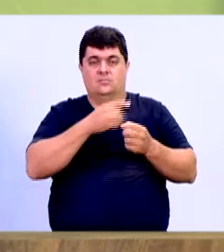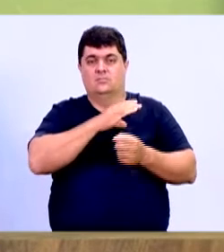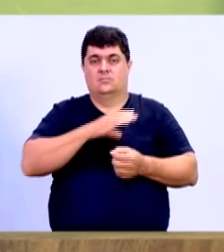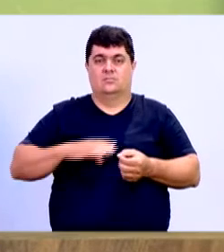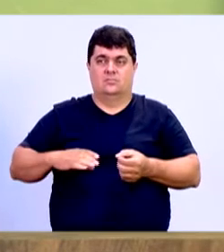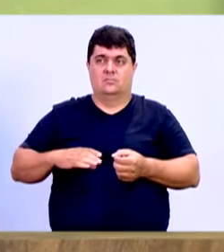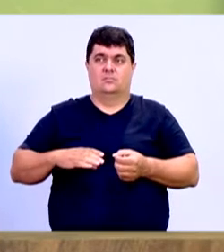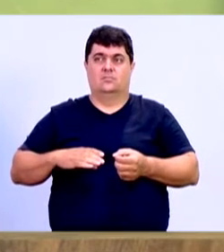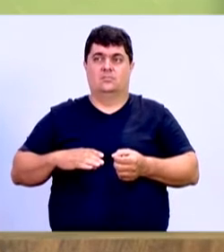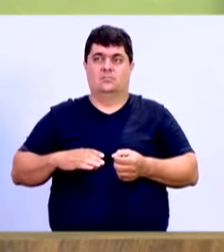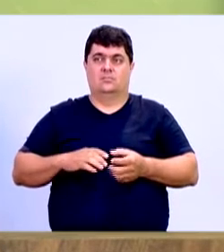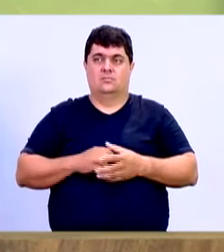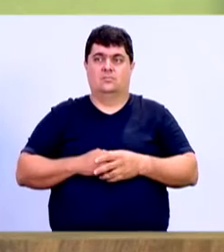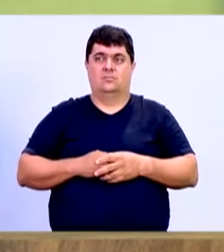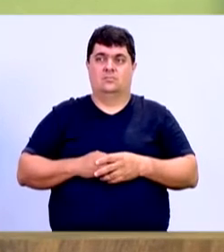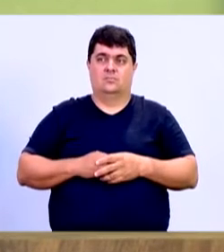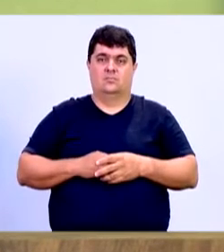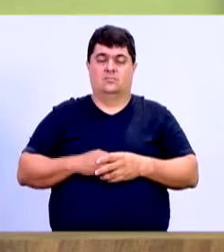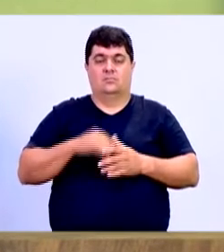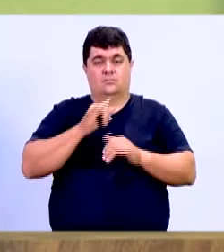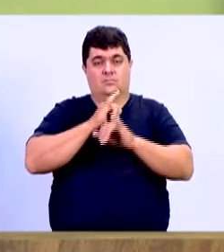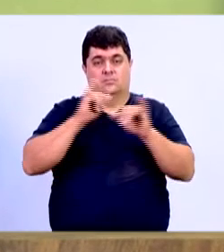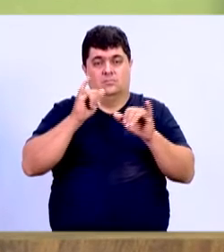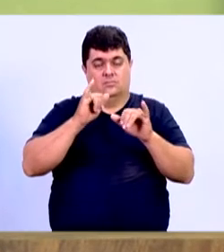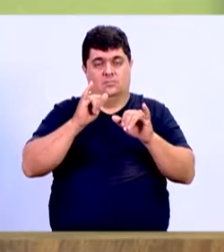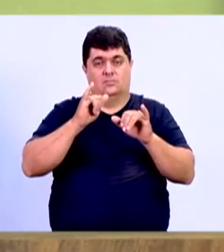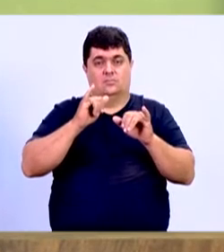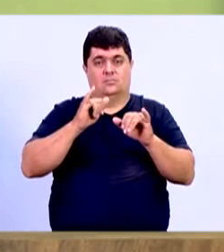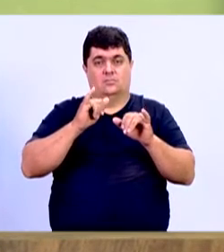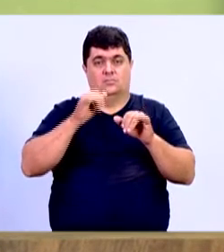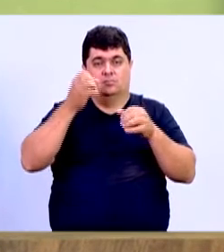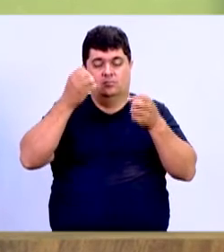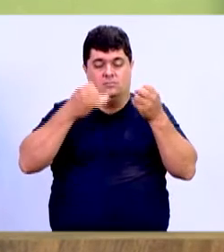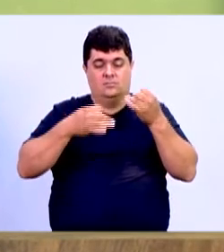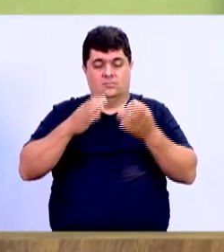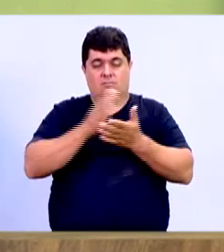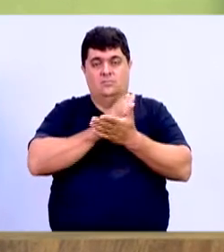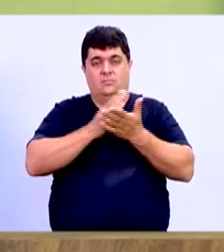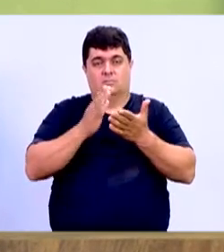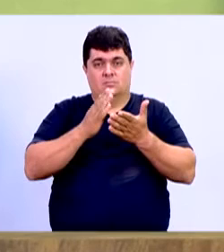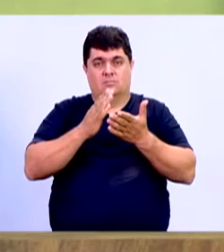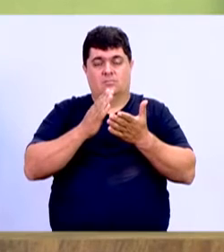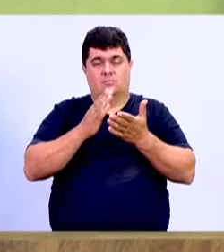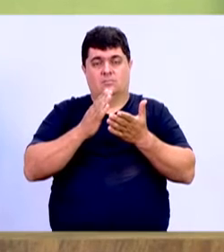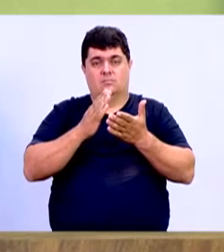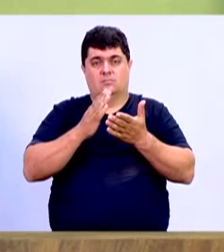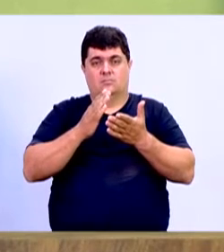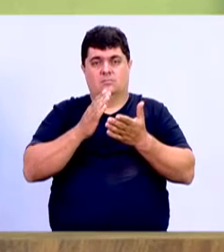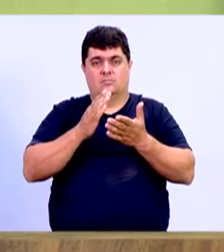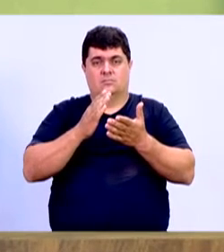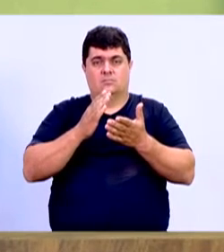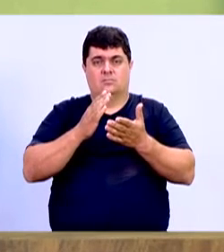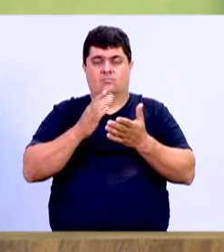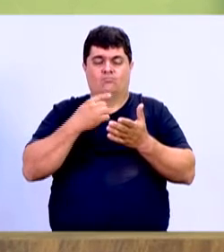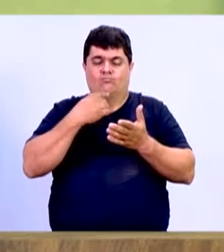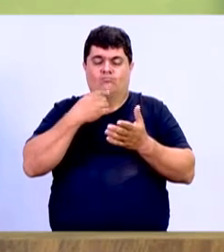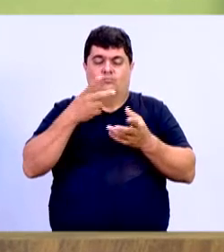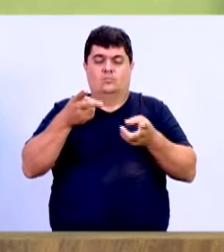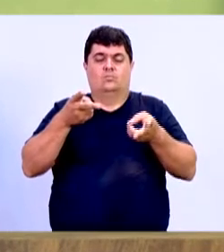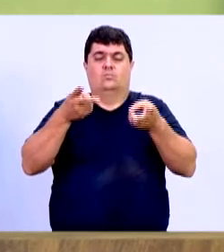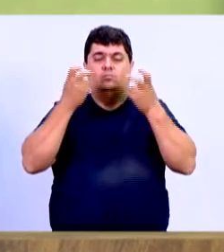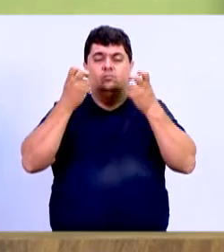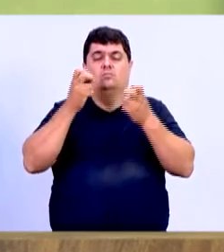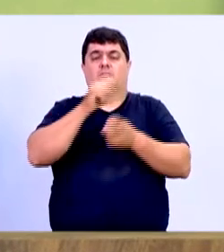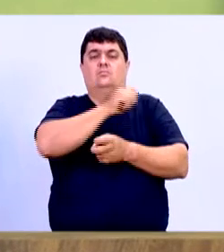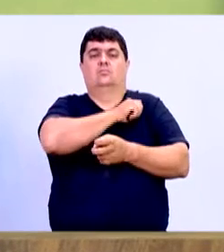presenciais, fica a mensagem final que eu falo o seguinte: às vezes você não conseguiu perceber,